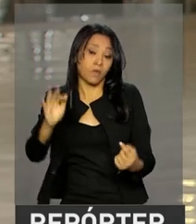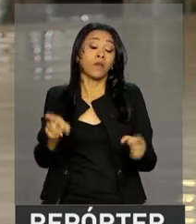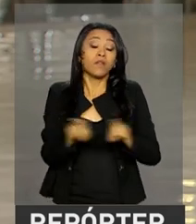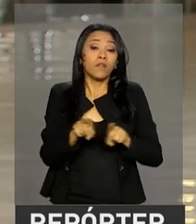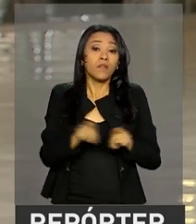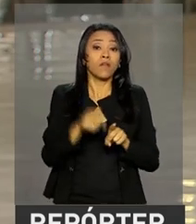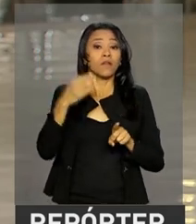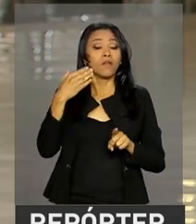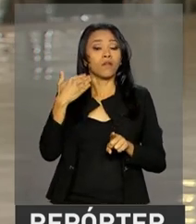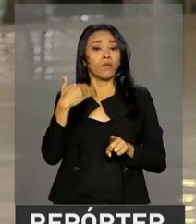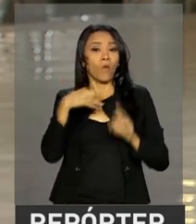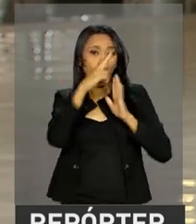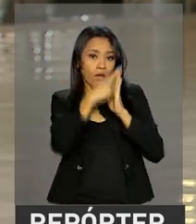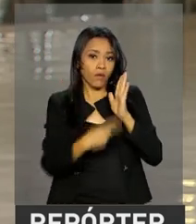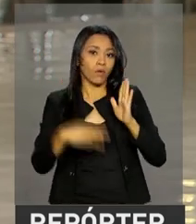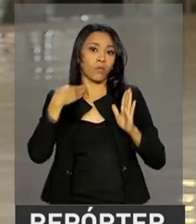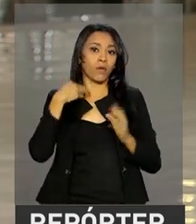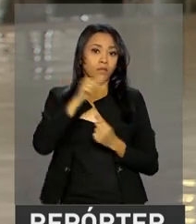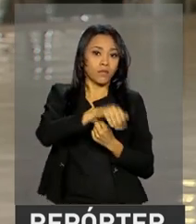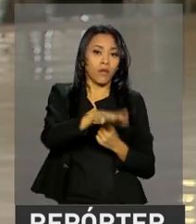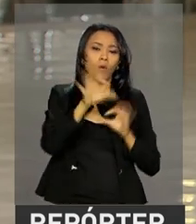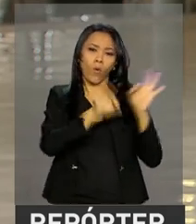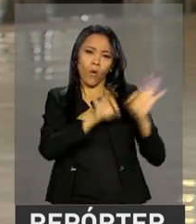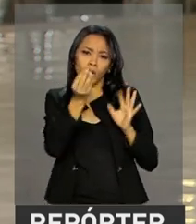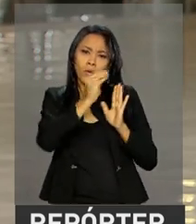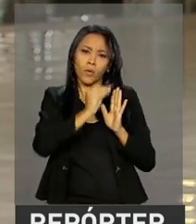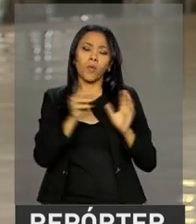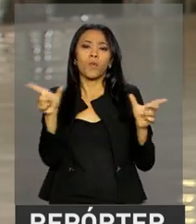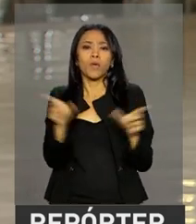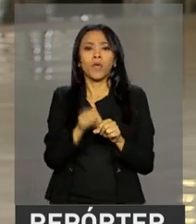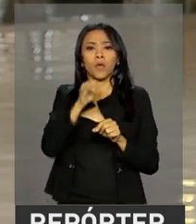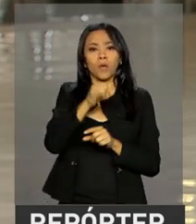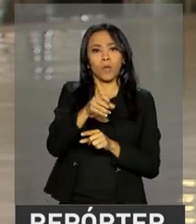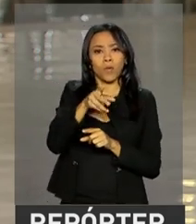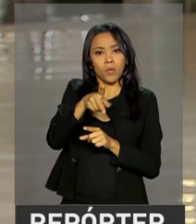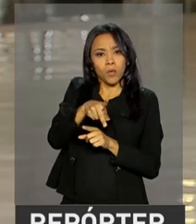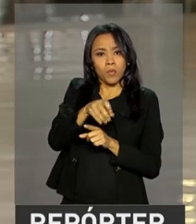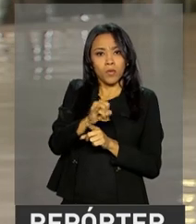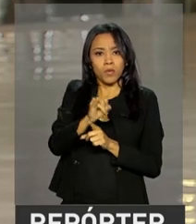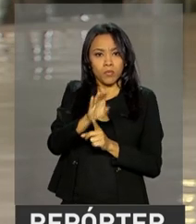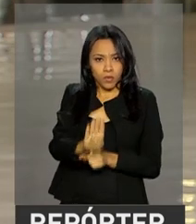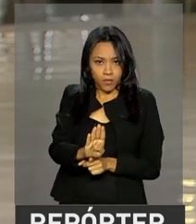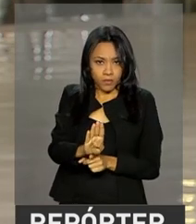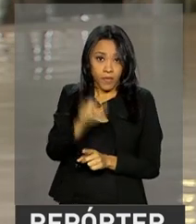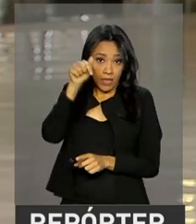a expectativa para o PIB, o Produto Interno Bruto. Neste ano, a